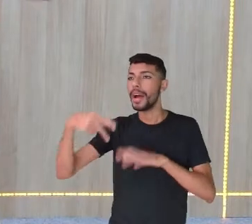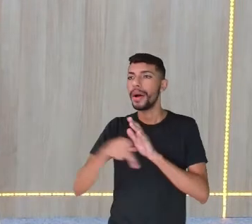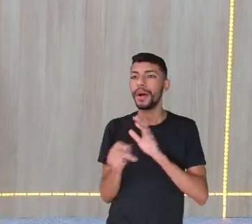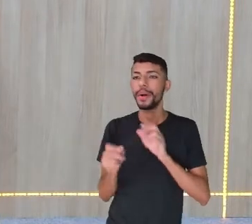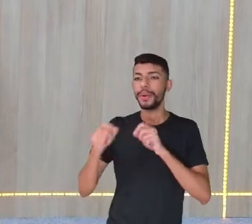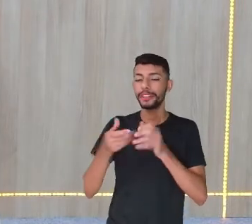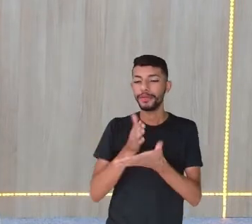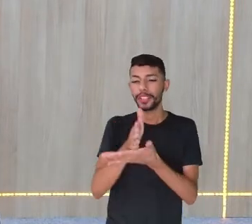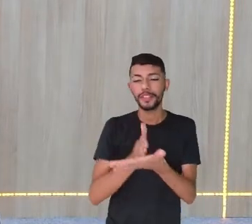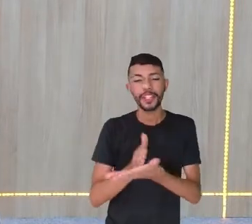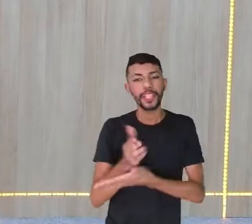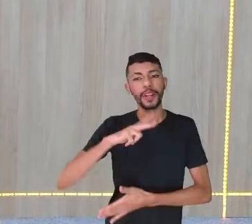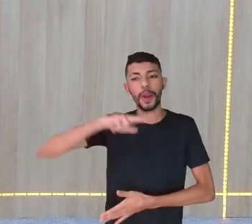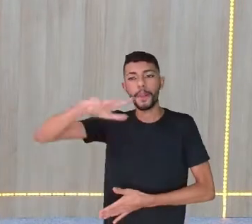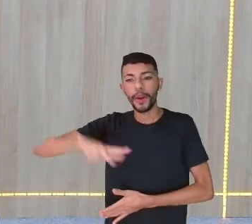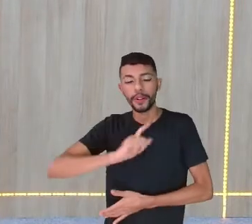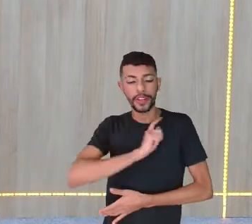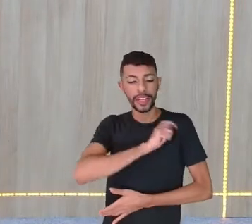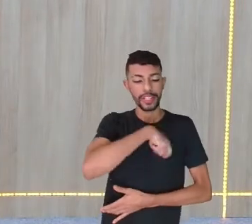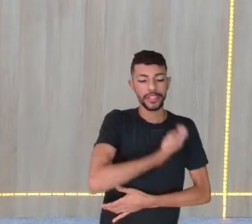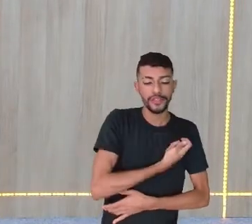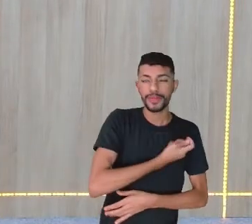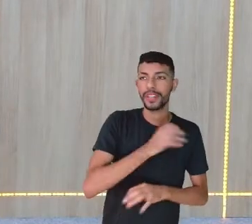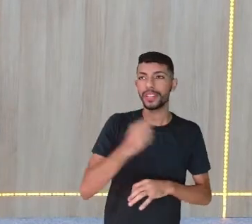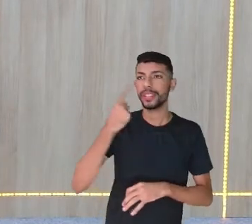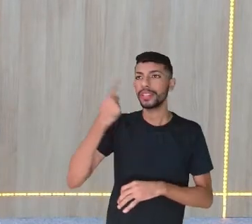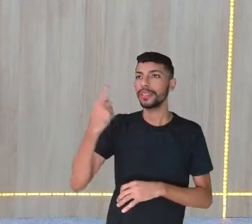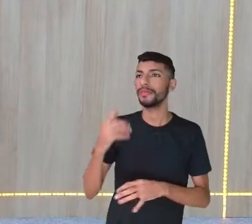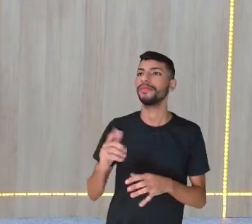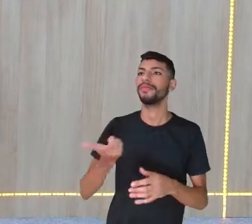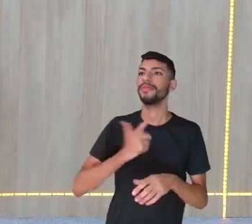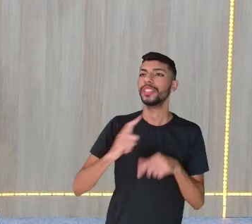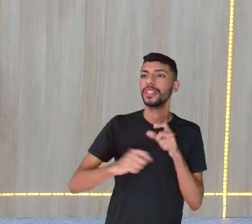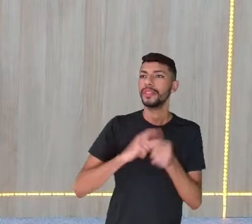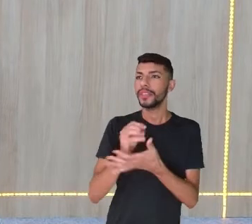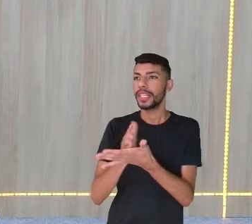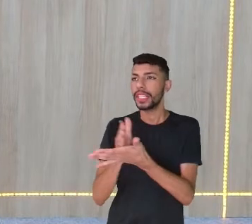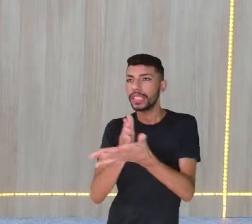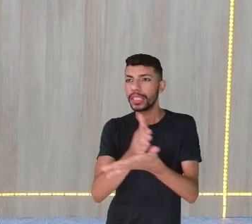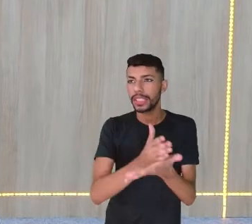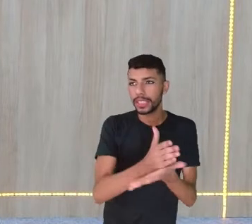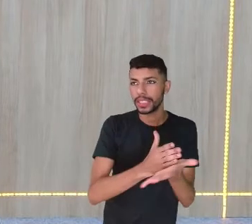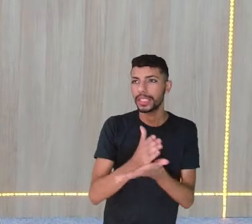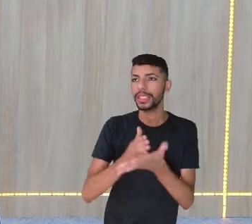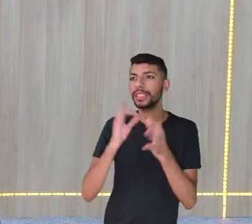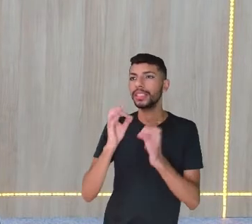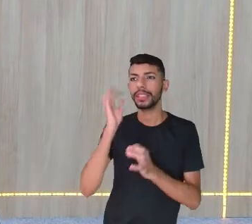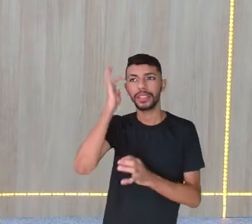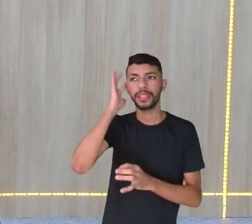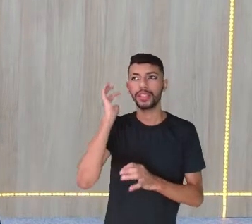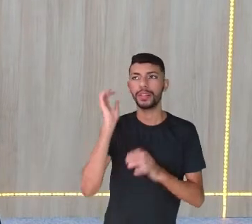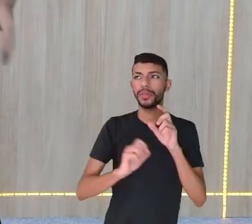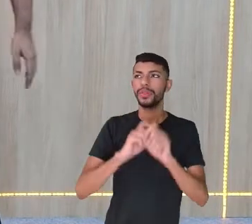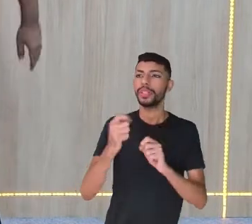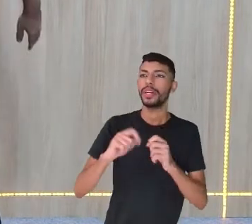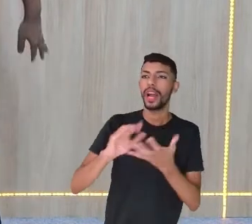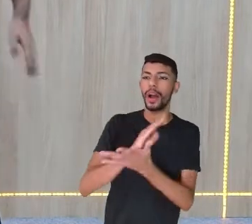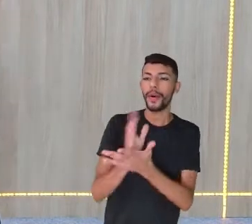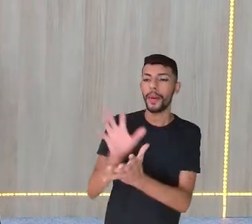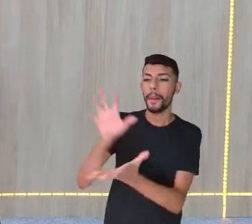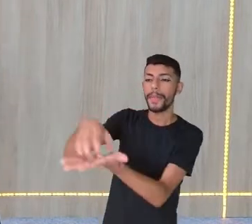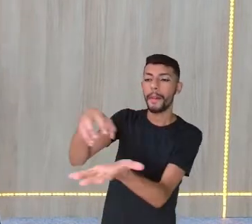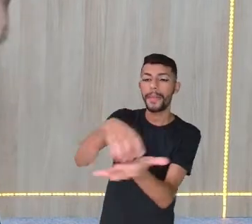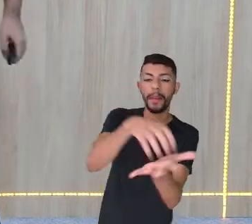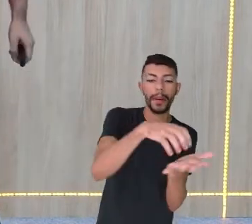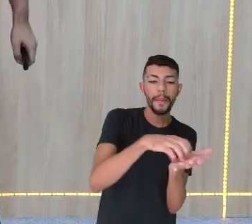espanhóis, né. Aí a parte portuguesa, toda aquela retaliação, né, deixando pequenas porções de terra.